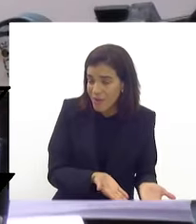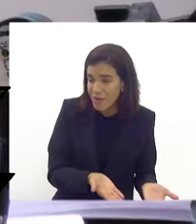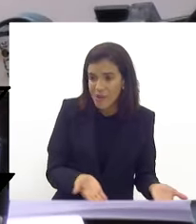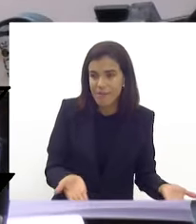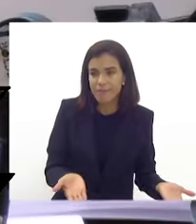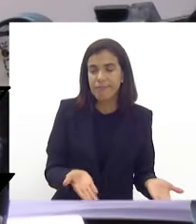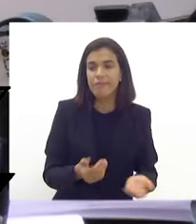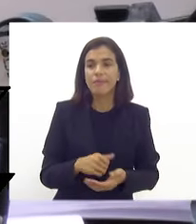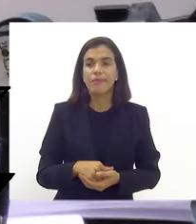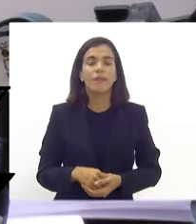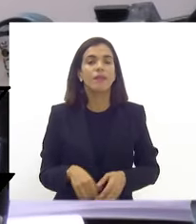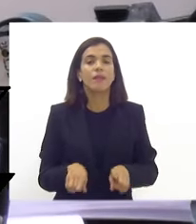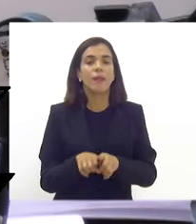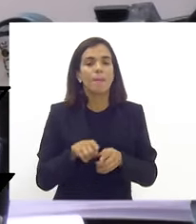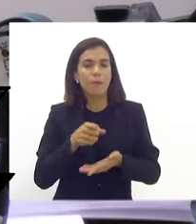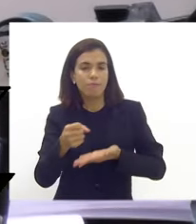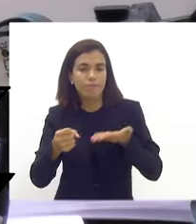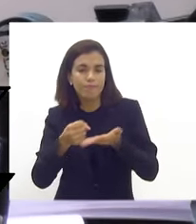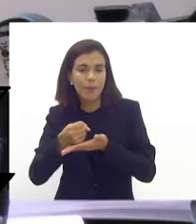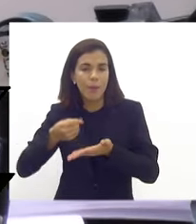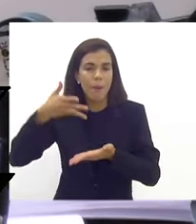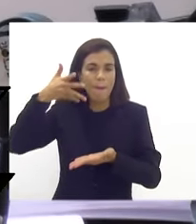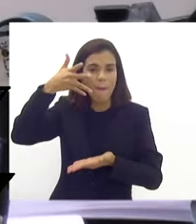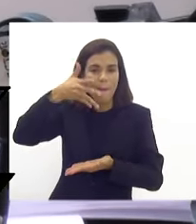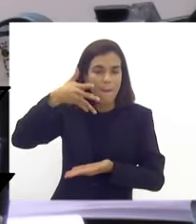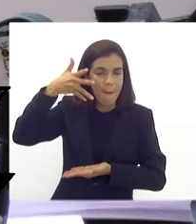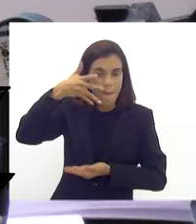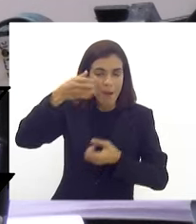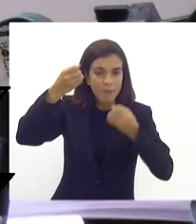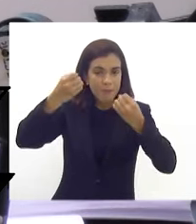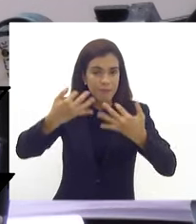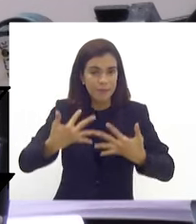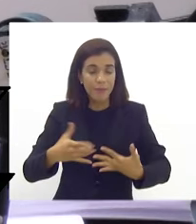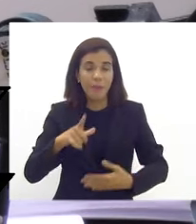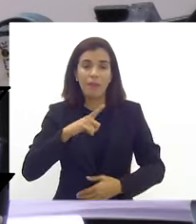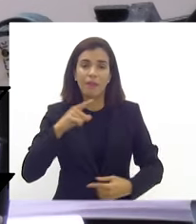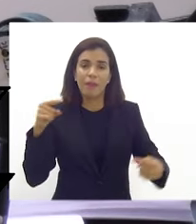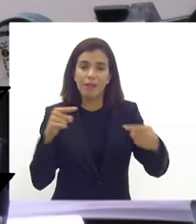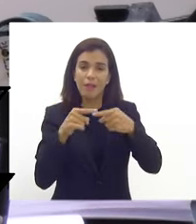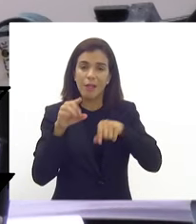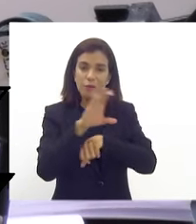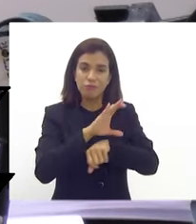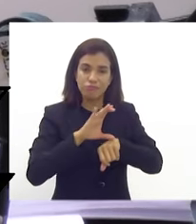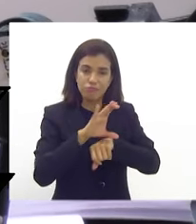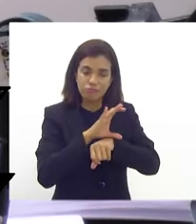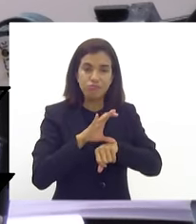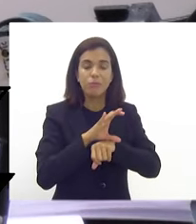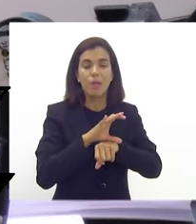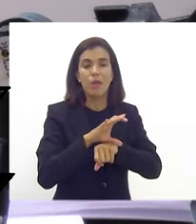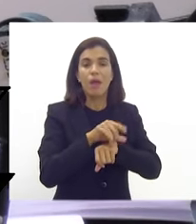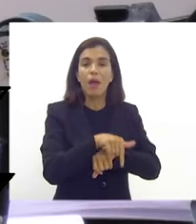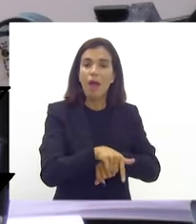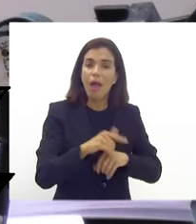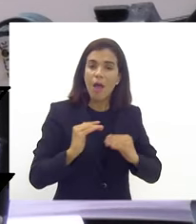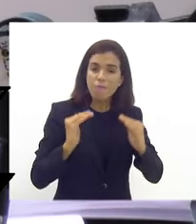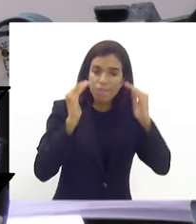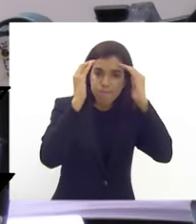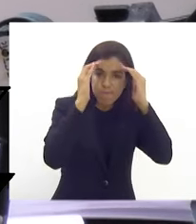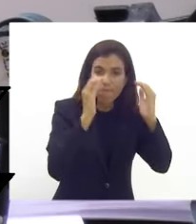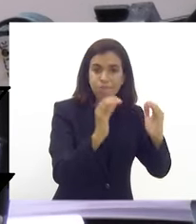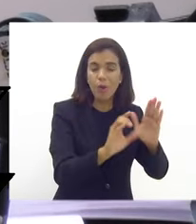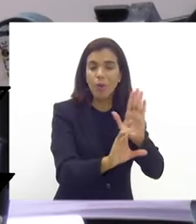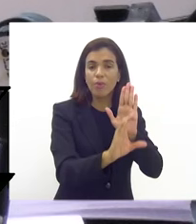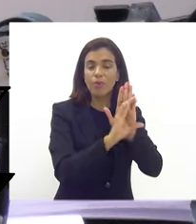vou concluir frente a esse argab olso argumentativo entende inconstitucional a parte que atribui prevalência do alto de infração ambiental Lavrado por